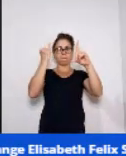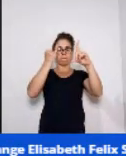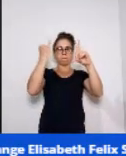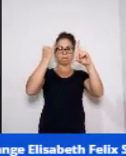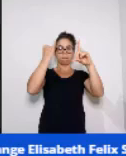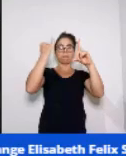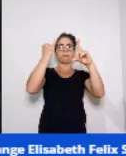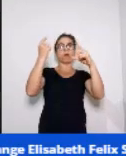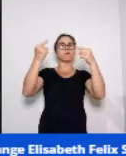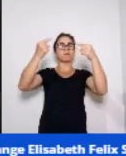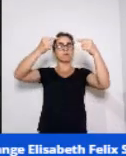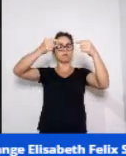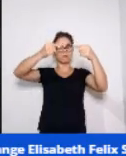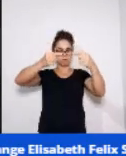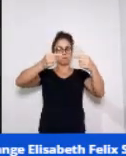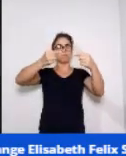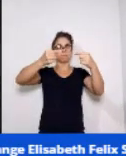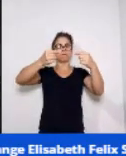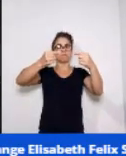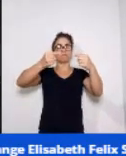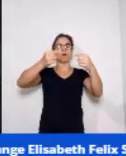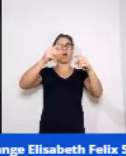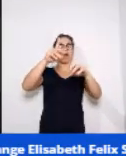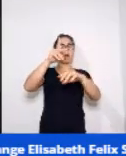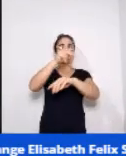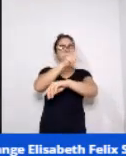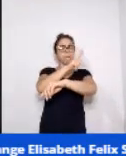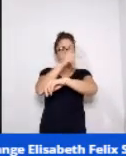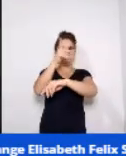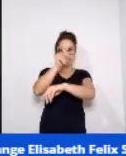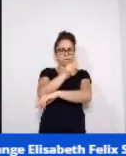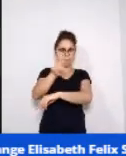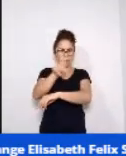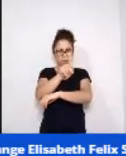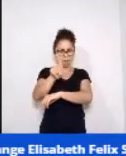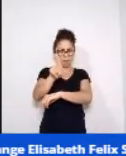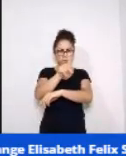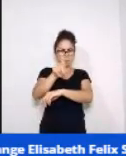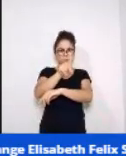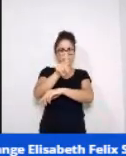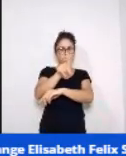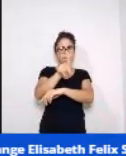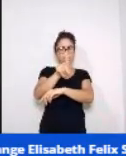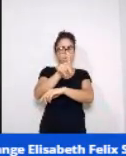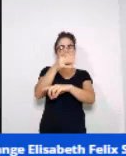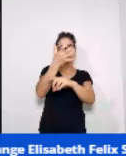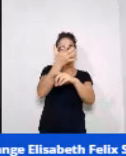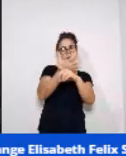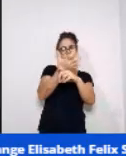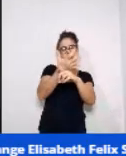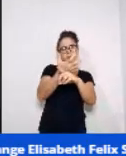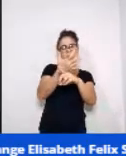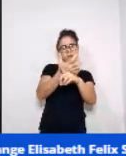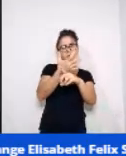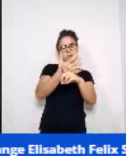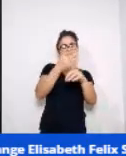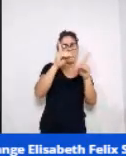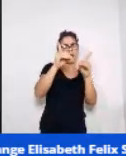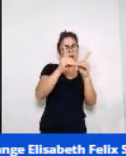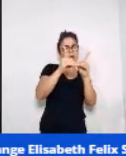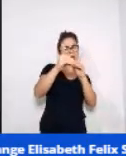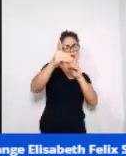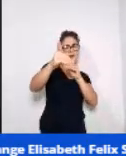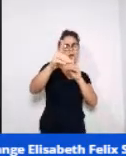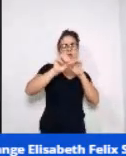desafios enfrentados pelos docentes no trabalho com as disciplinas remotas. Olha aí, observa aí. Então, são elas. Né?